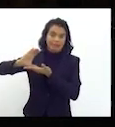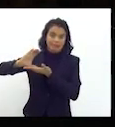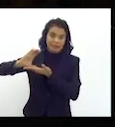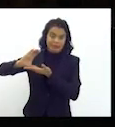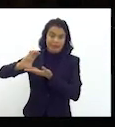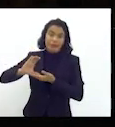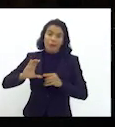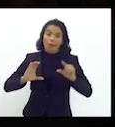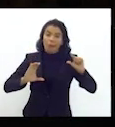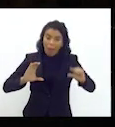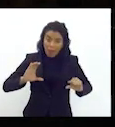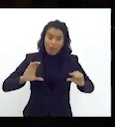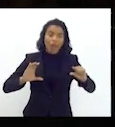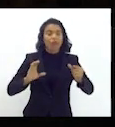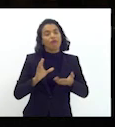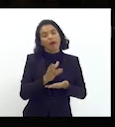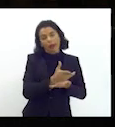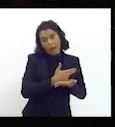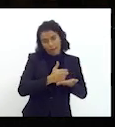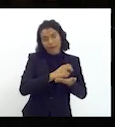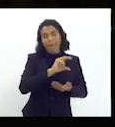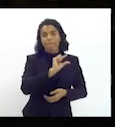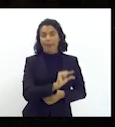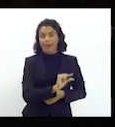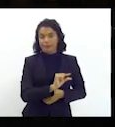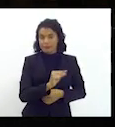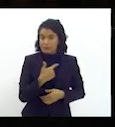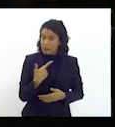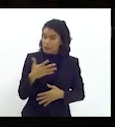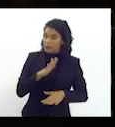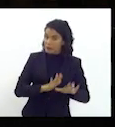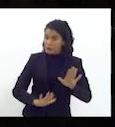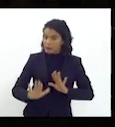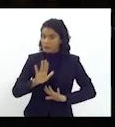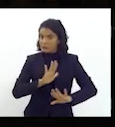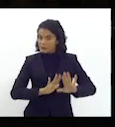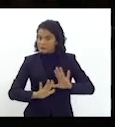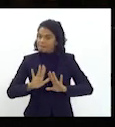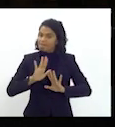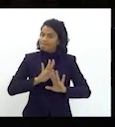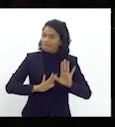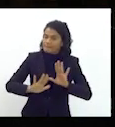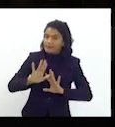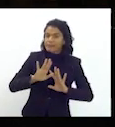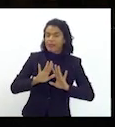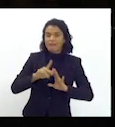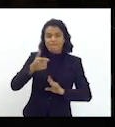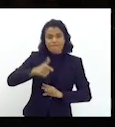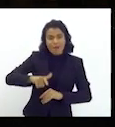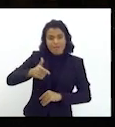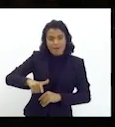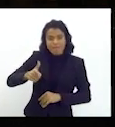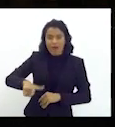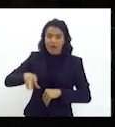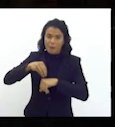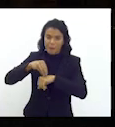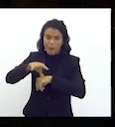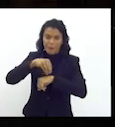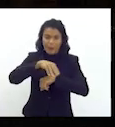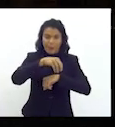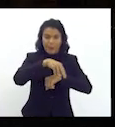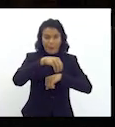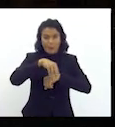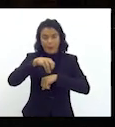então a gente tá com muito cuidado sobre esse tema a gente está trazendo isso muitas vezes ou continuar aqui trazer